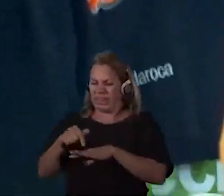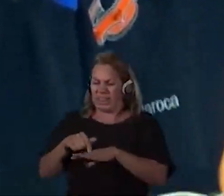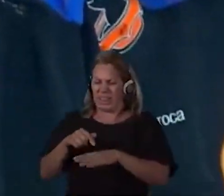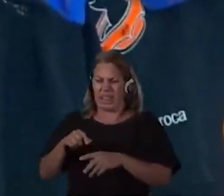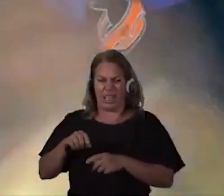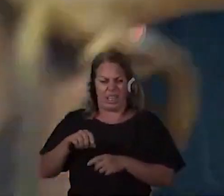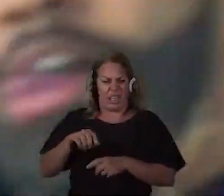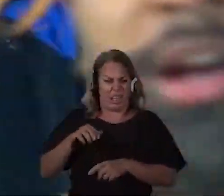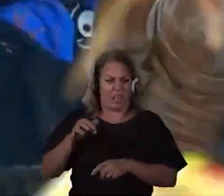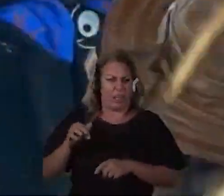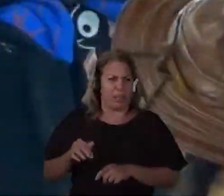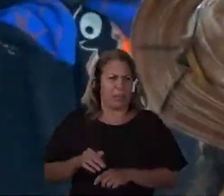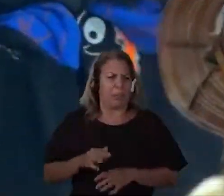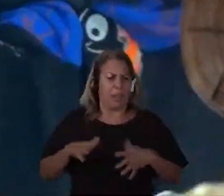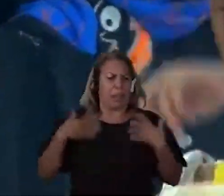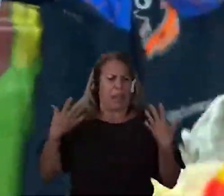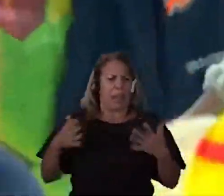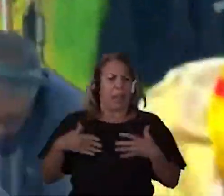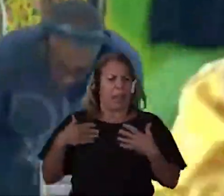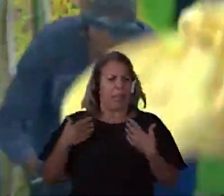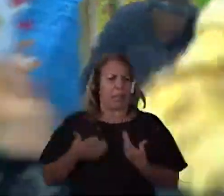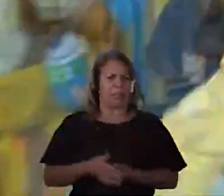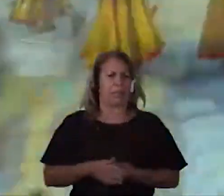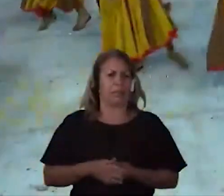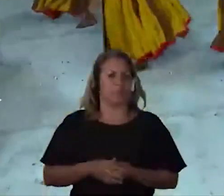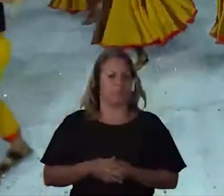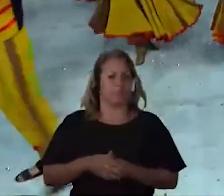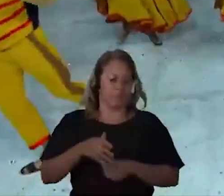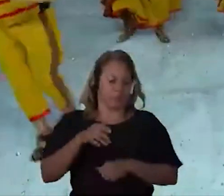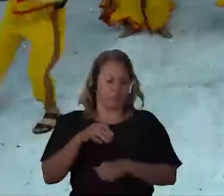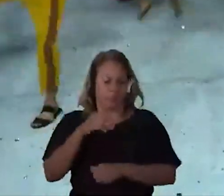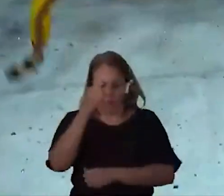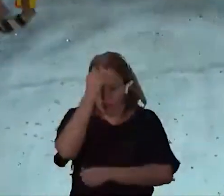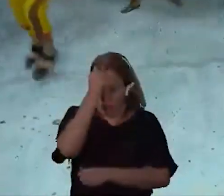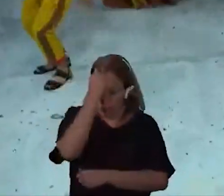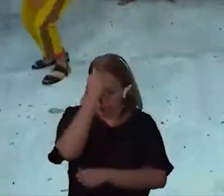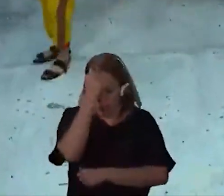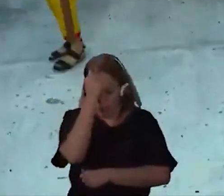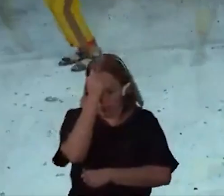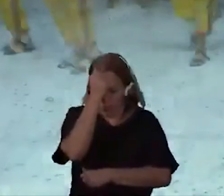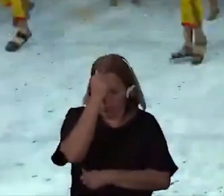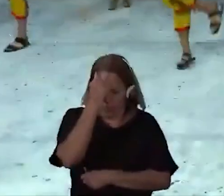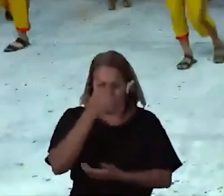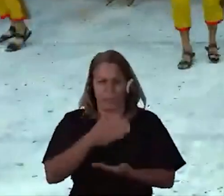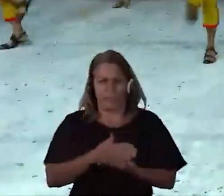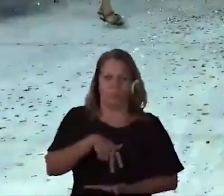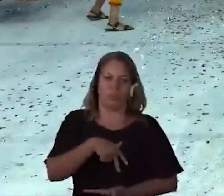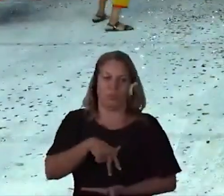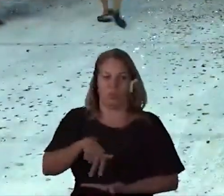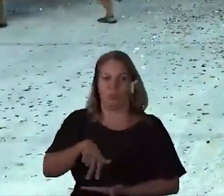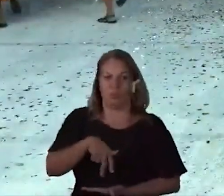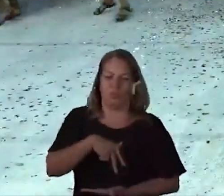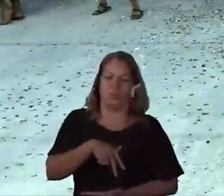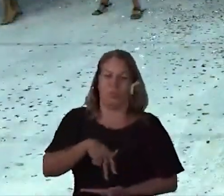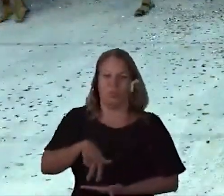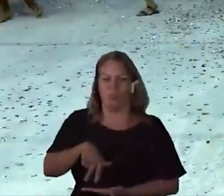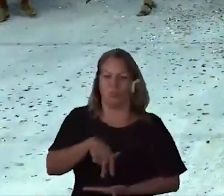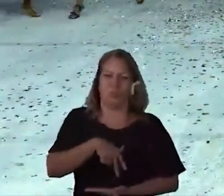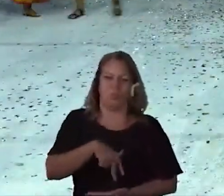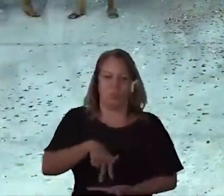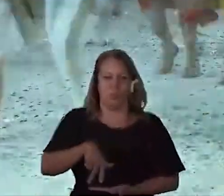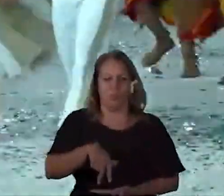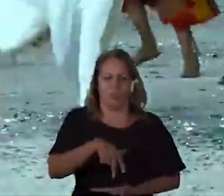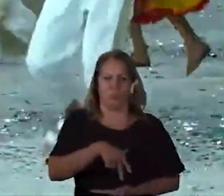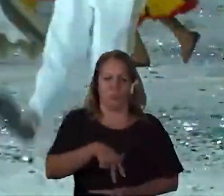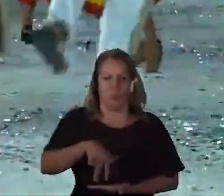em Moscou, dançando pagode russo na boate Costa Cor. Parecia até um frevo naquele cai e não cai. Parecia até